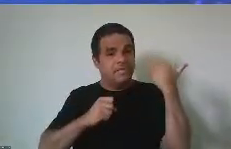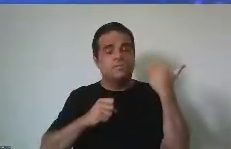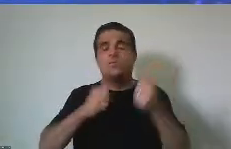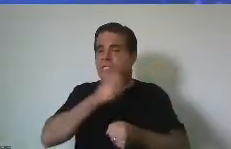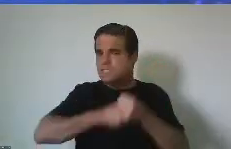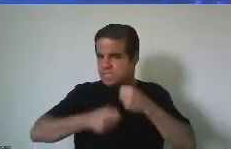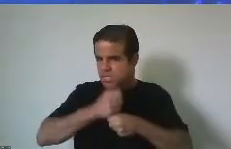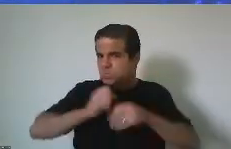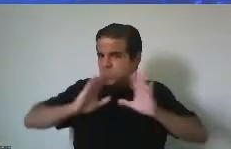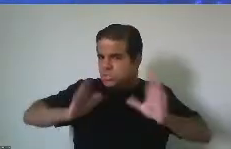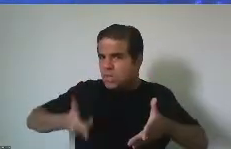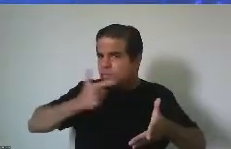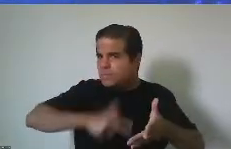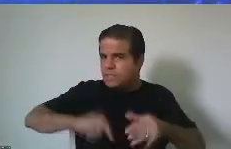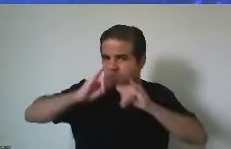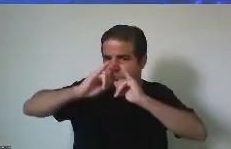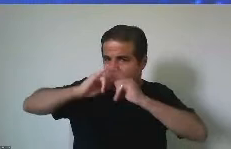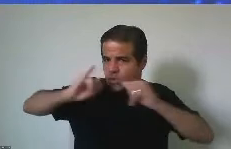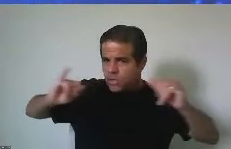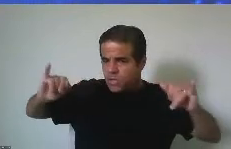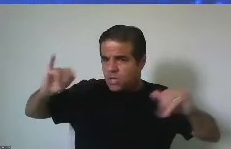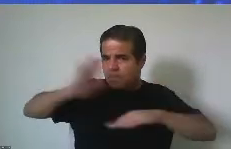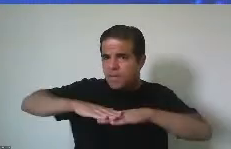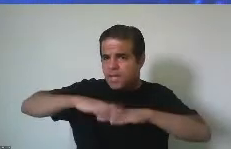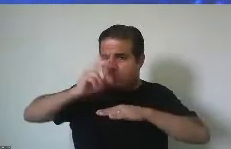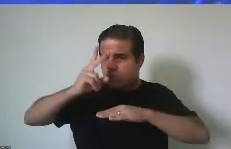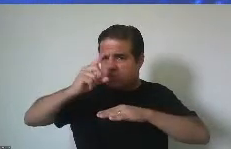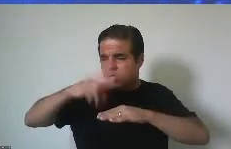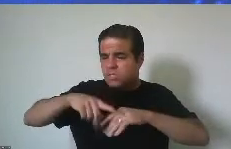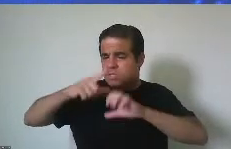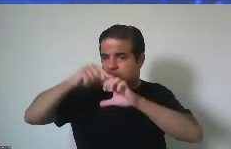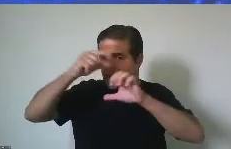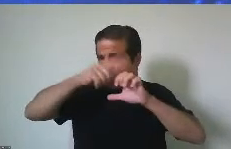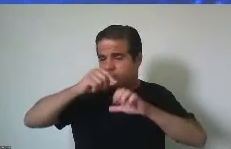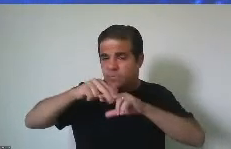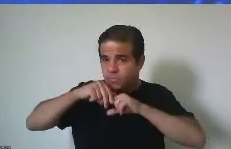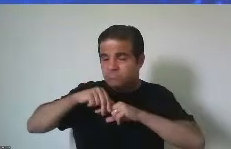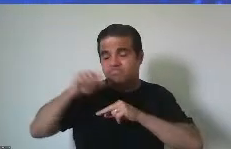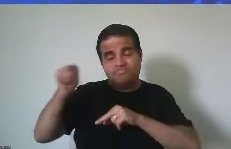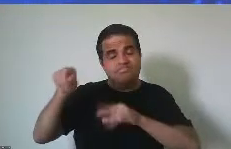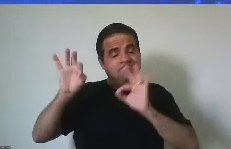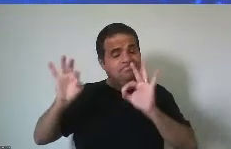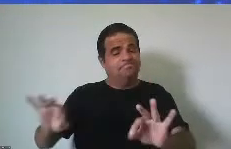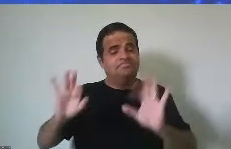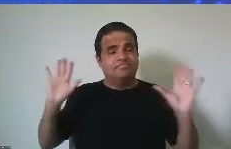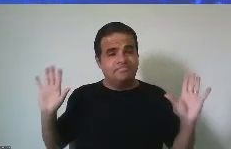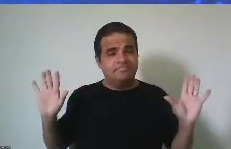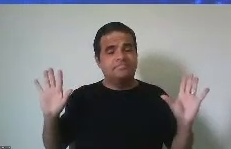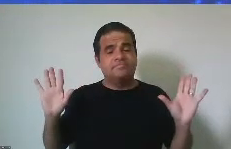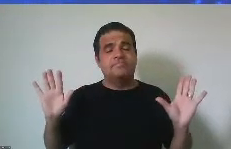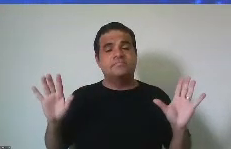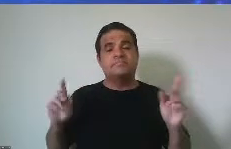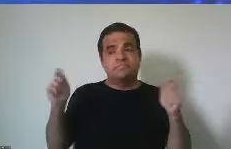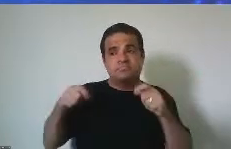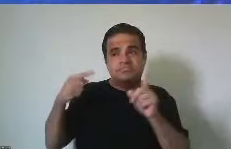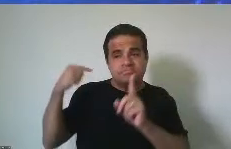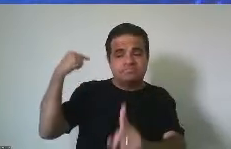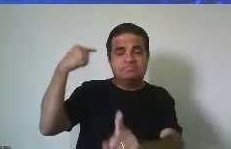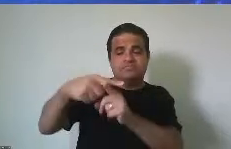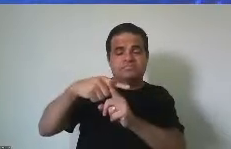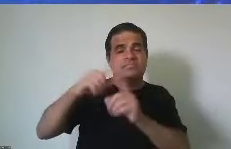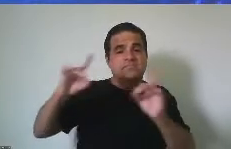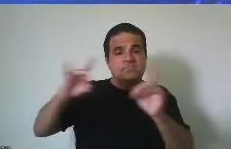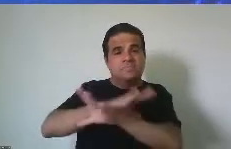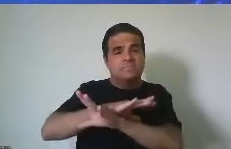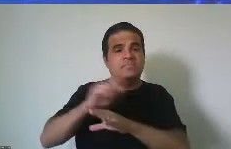conseguimos energizar mais do seu Empreendimentos por isso na Keila positivo anterior já não estava